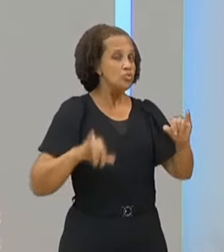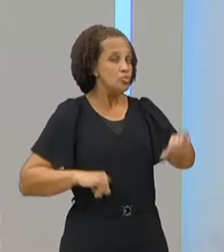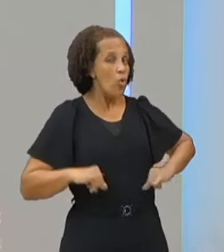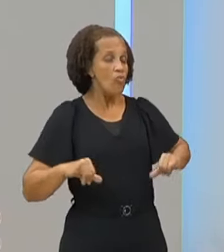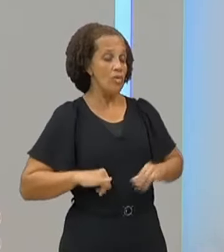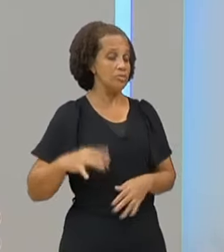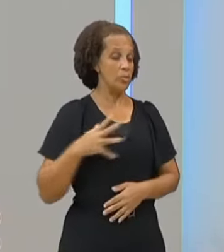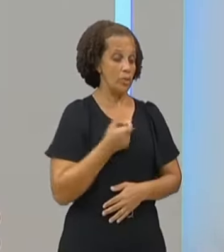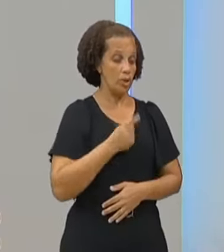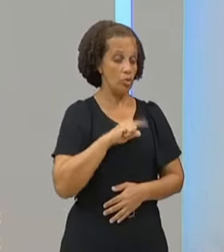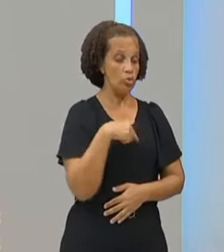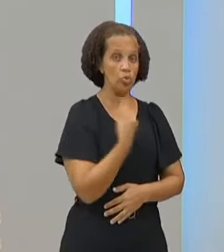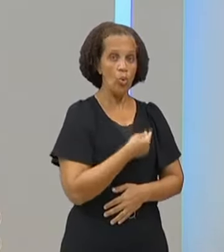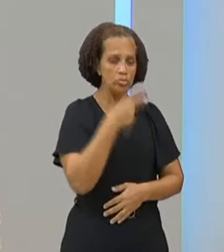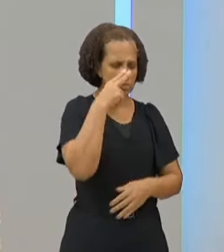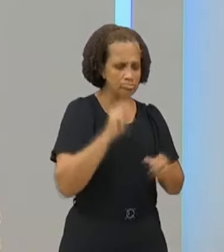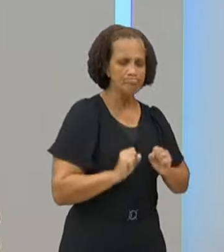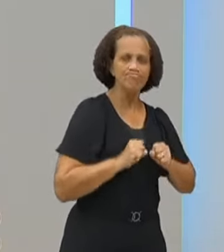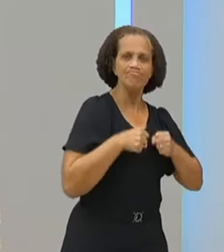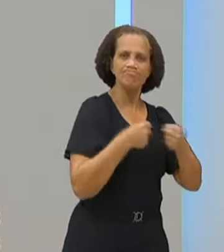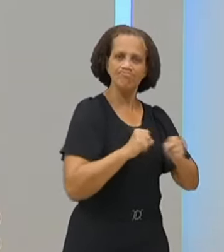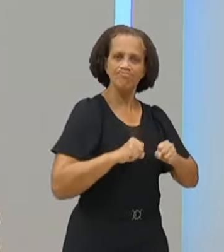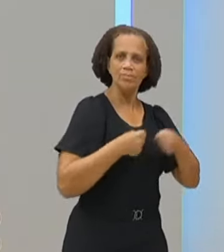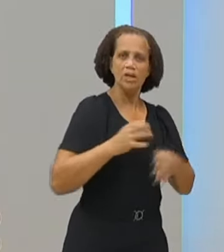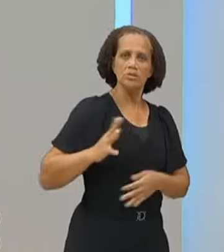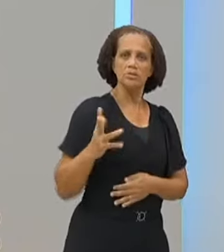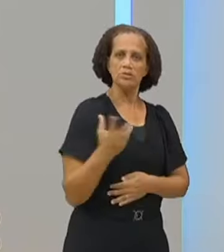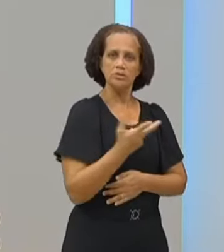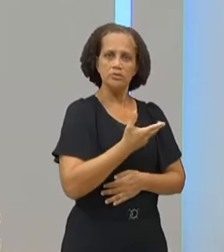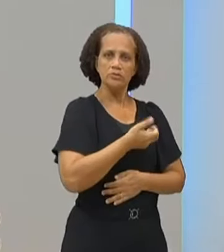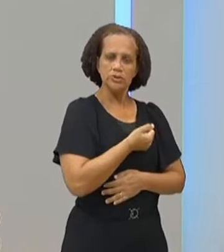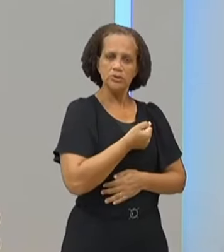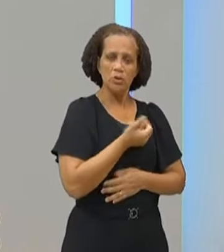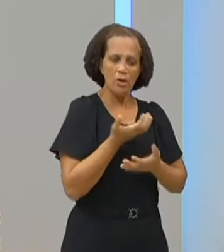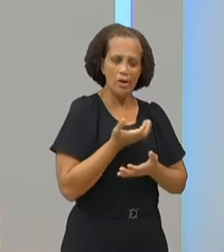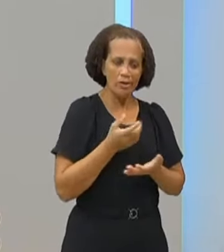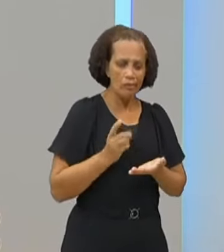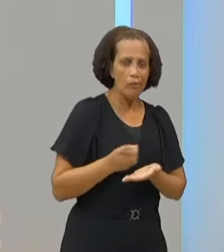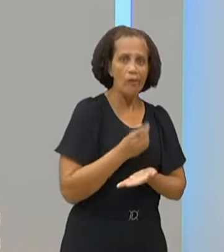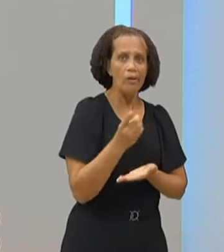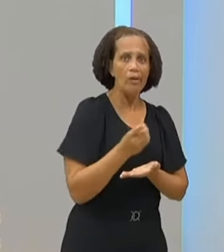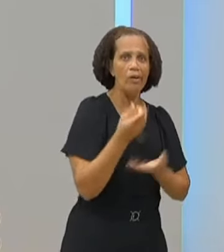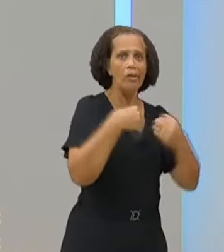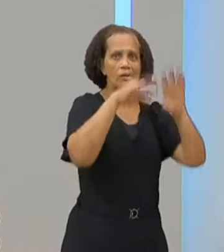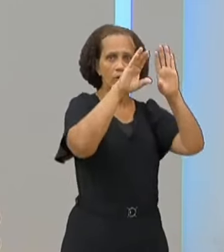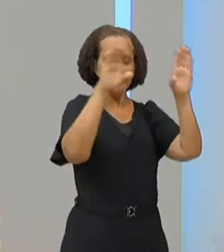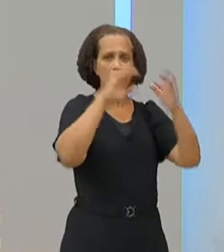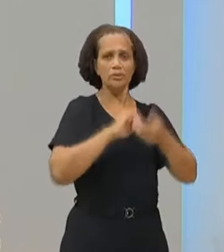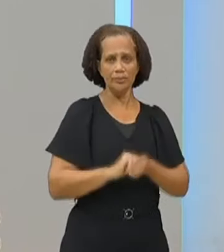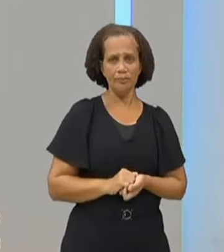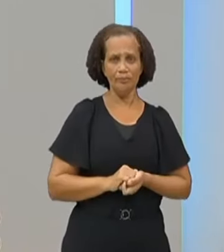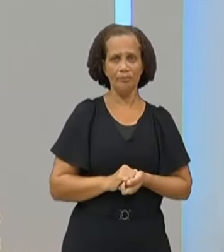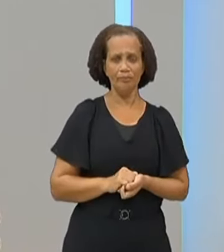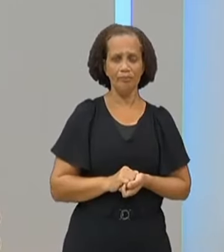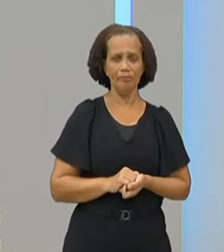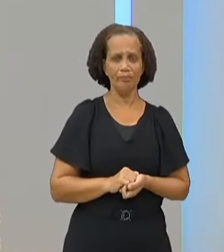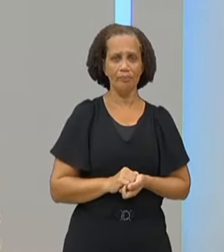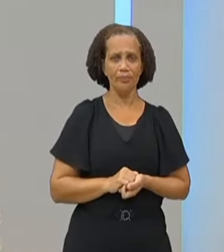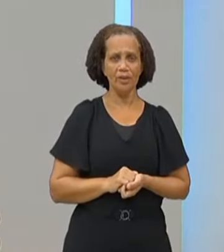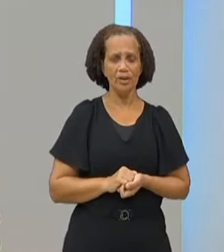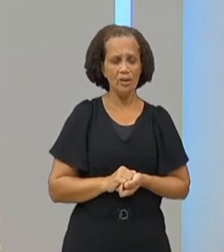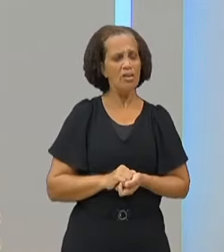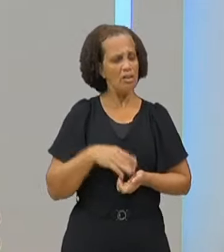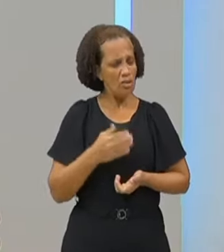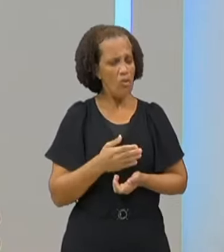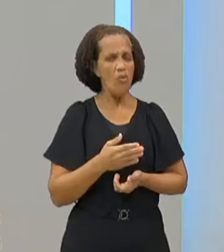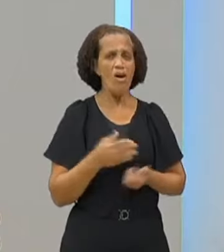porque lutamos pela salvação, pelas coisas eternas. E nós vamos ver mais à frente de que vale